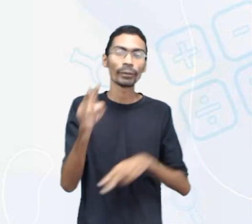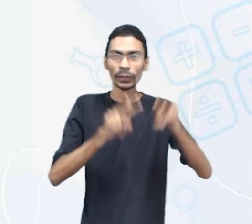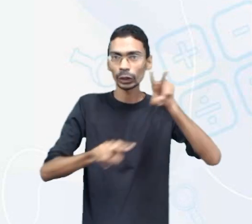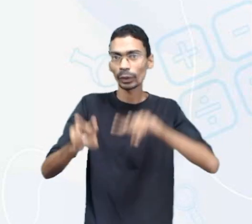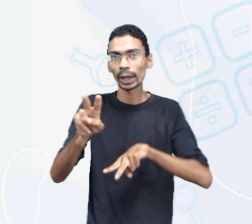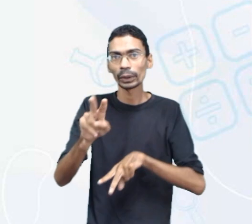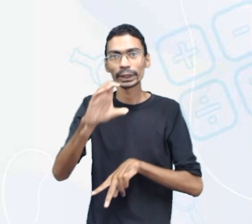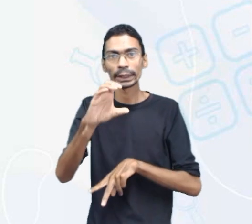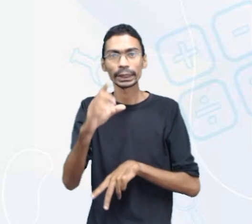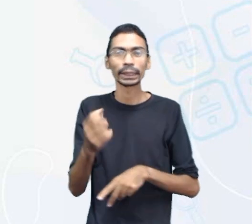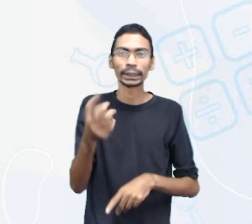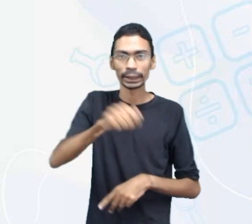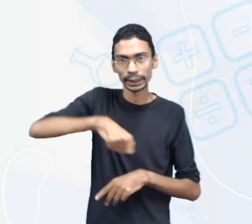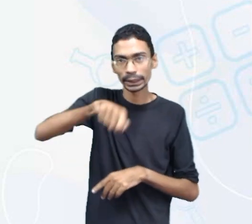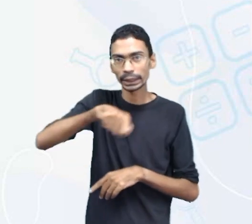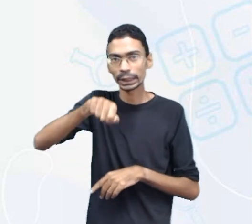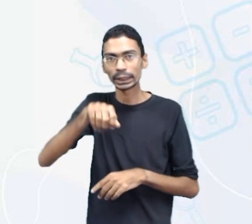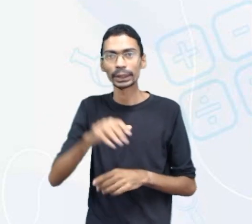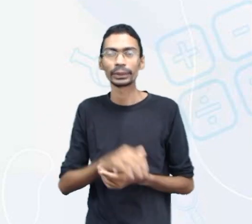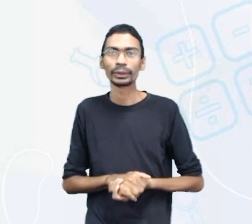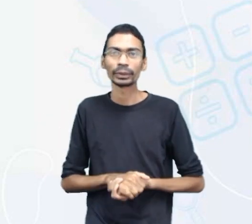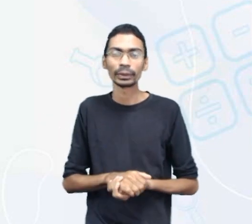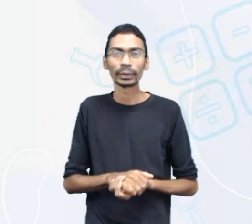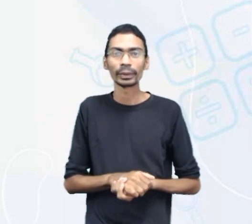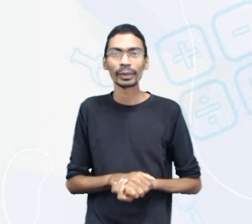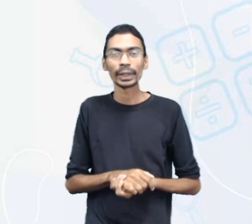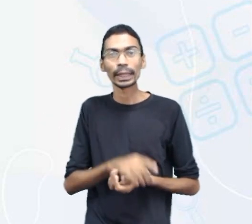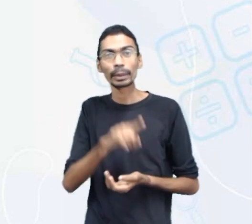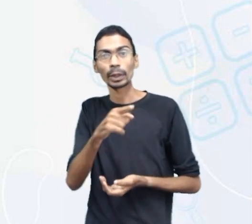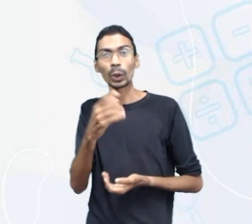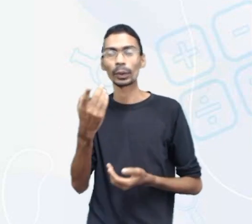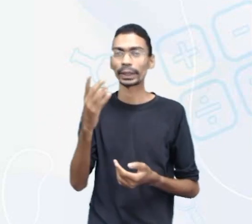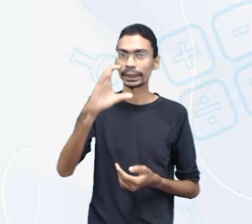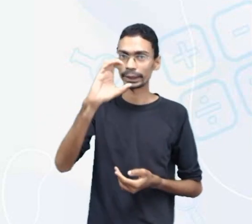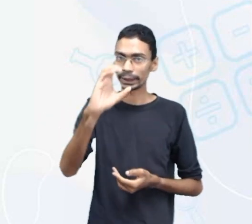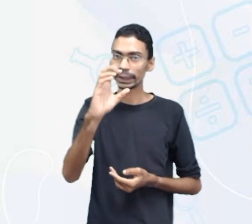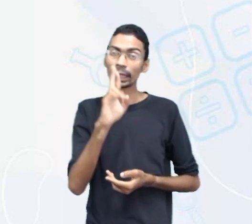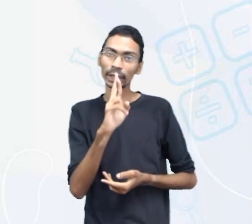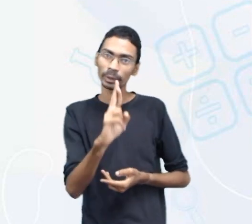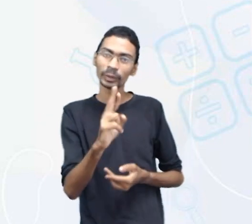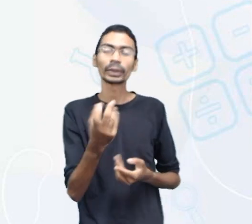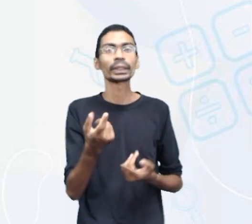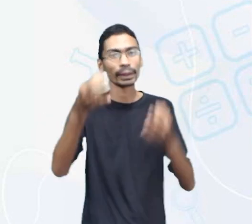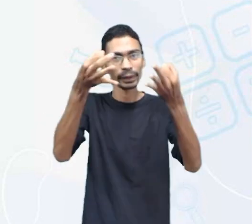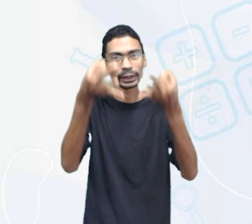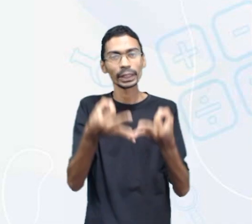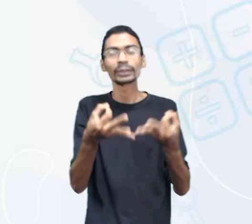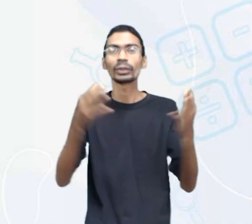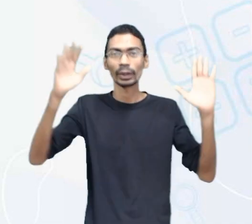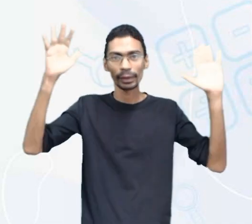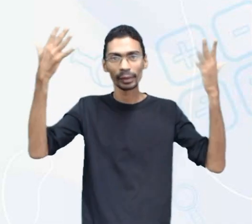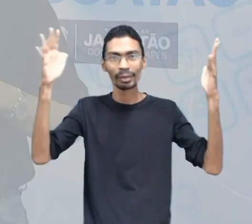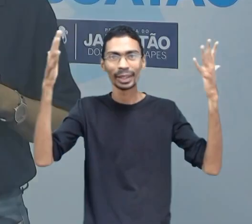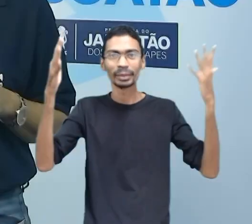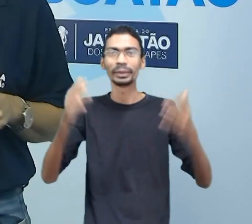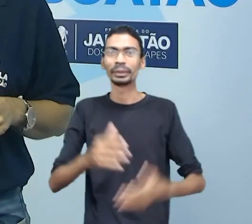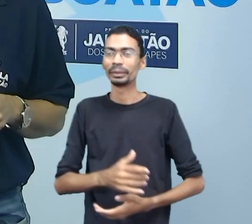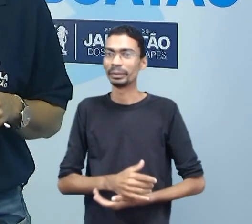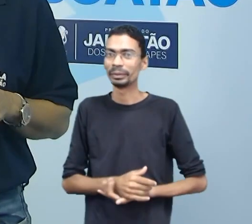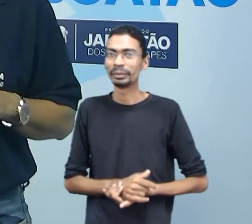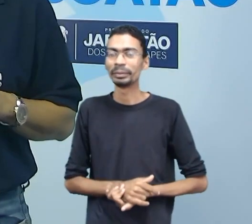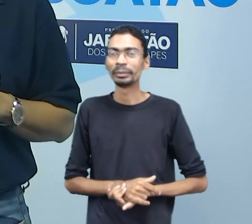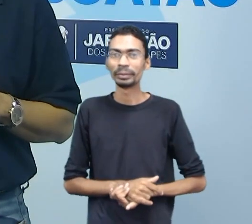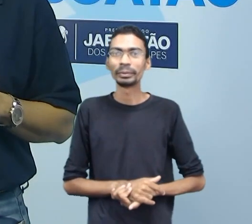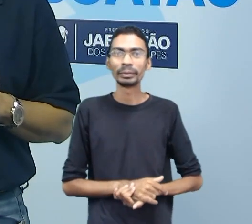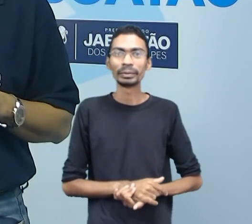e escritas Quem marcou a letra C está correta está de parabéns